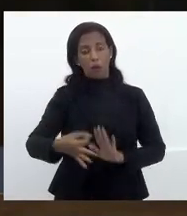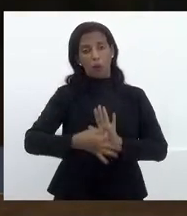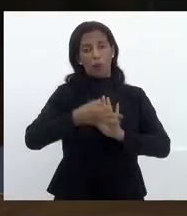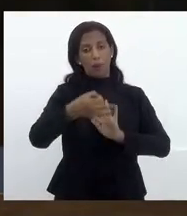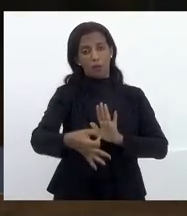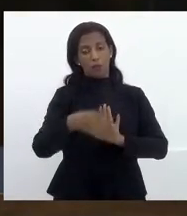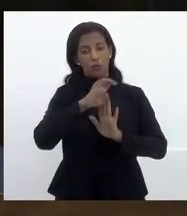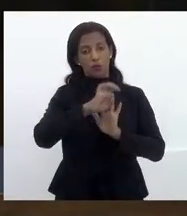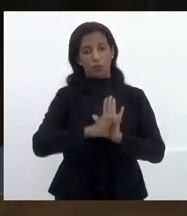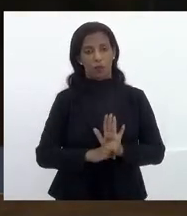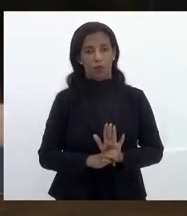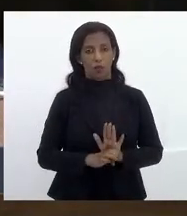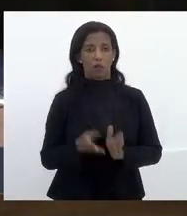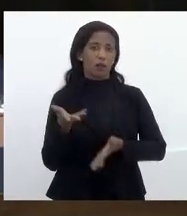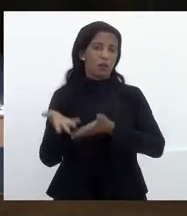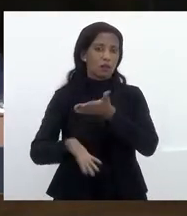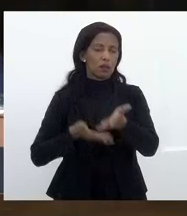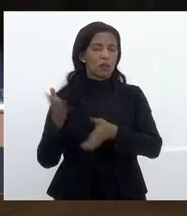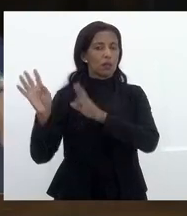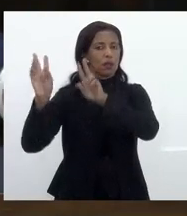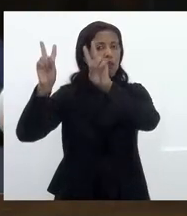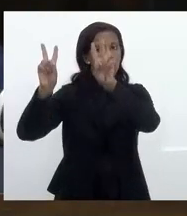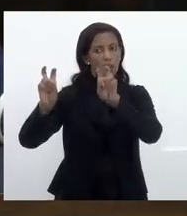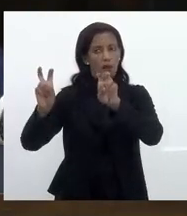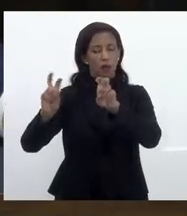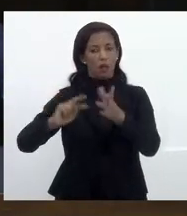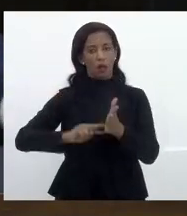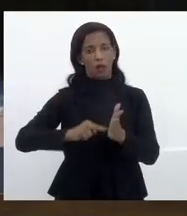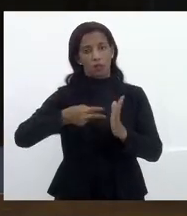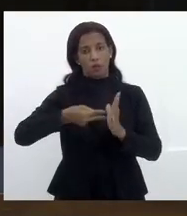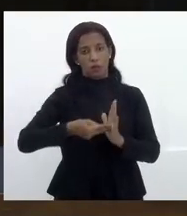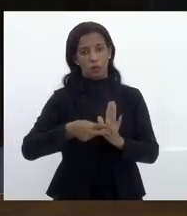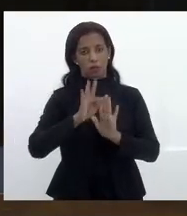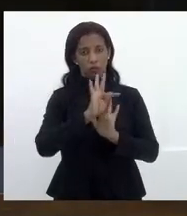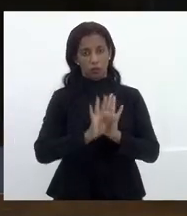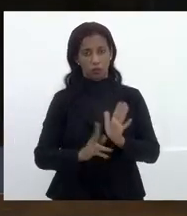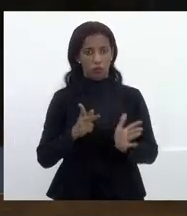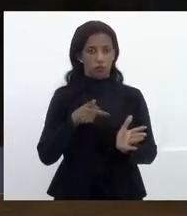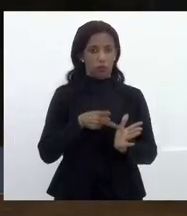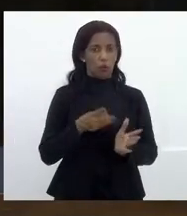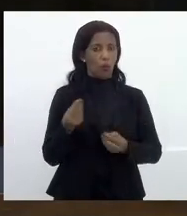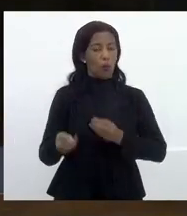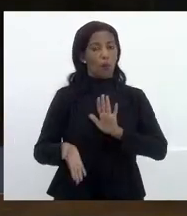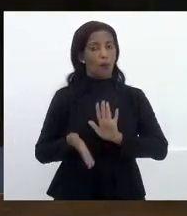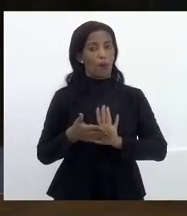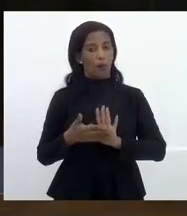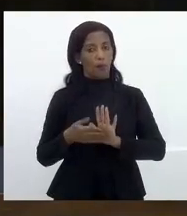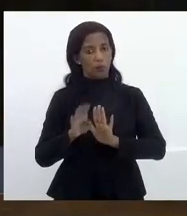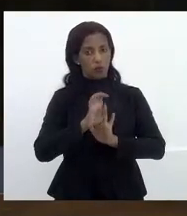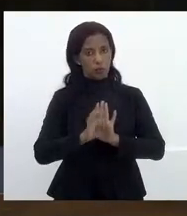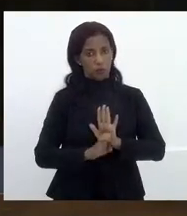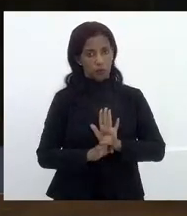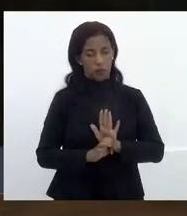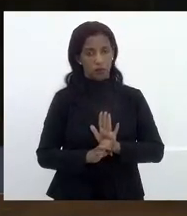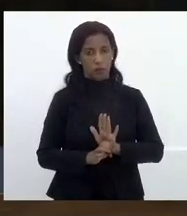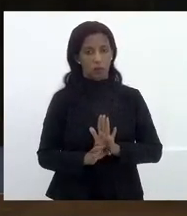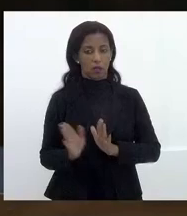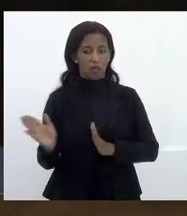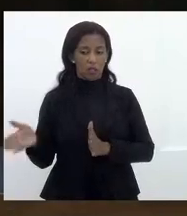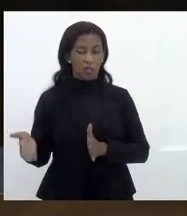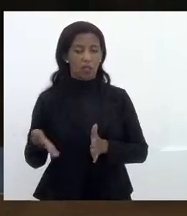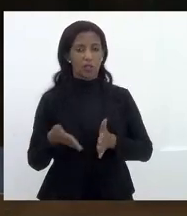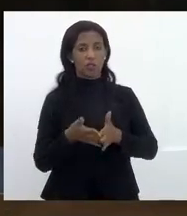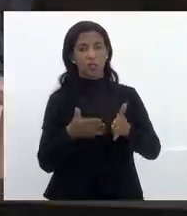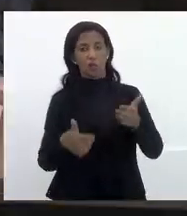sugestão de menu e trataremos o tema a alteração ao texto original como uma proposta de emenda E